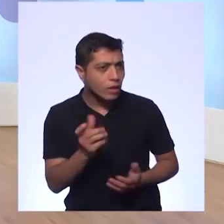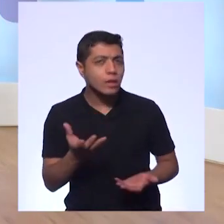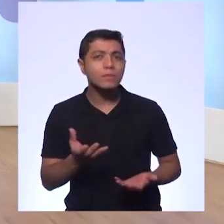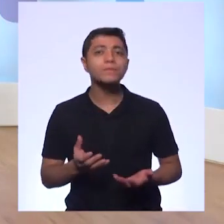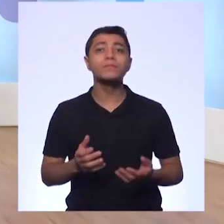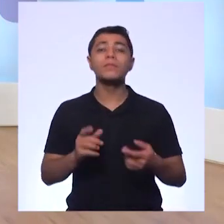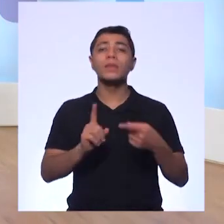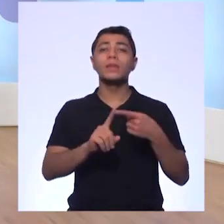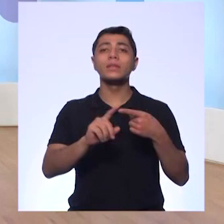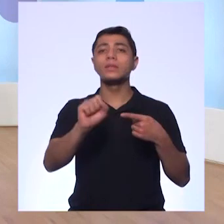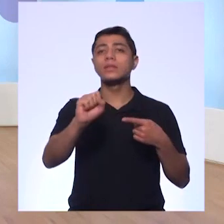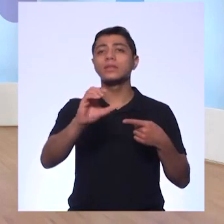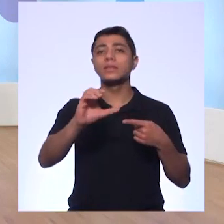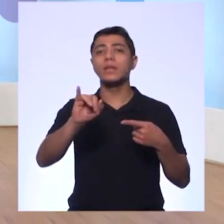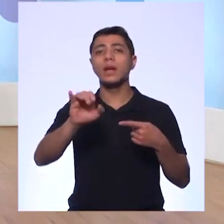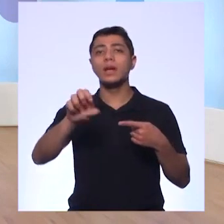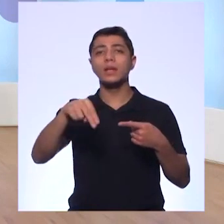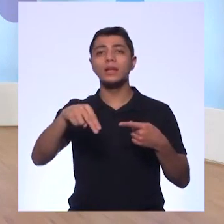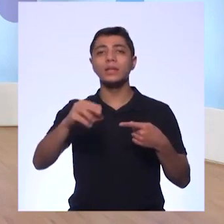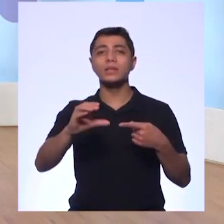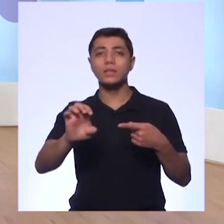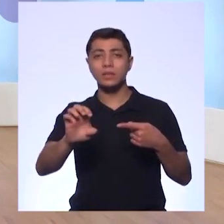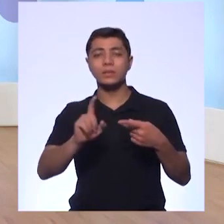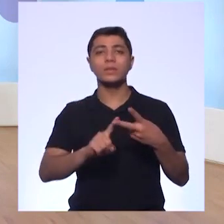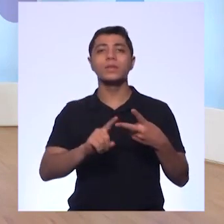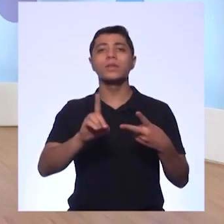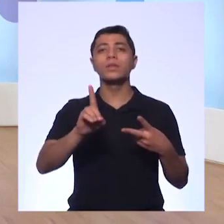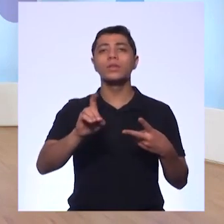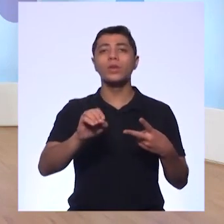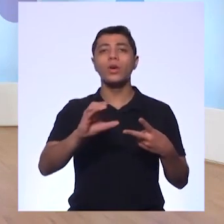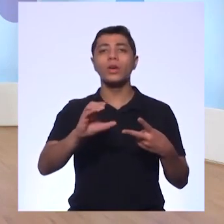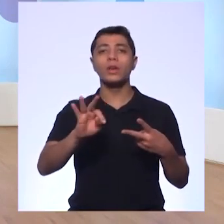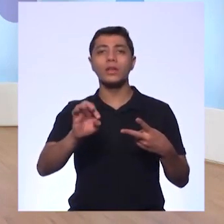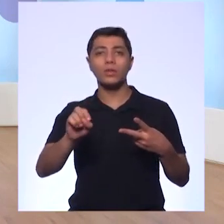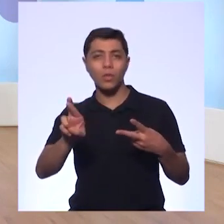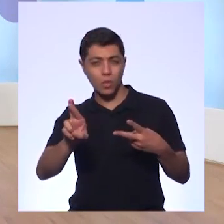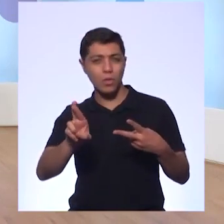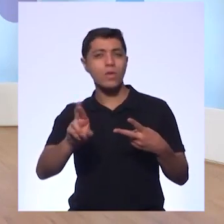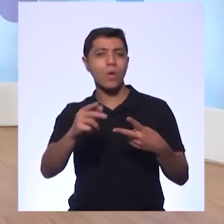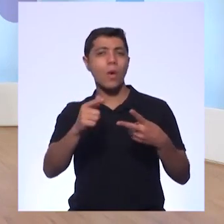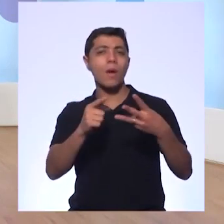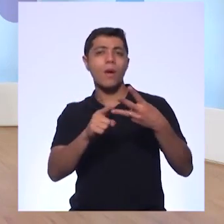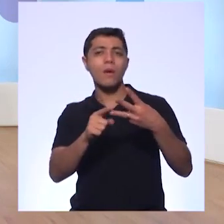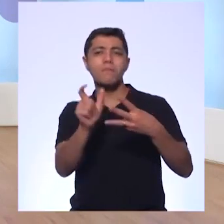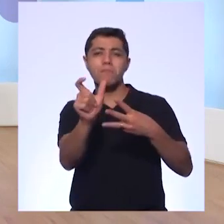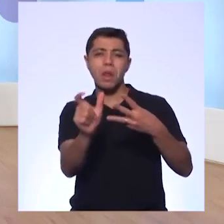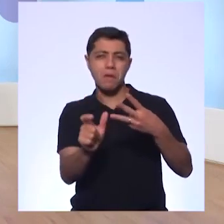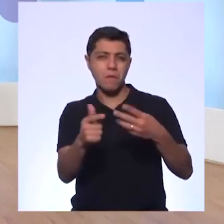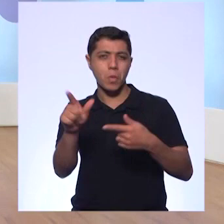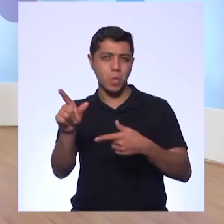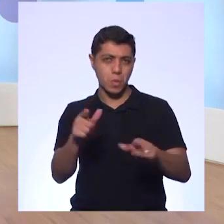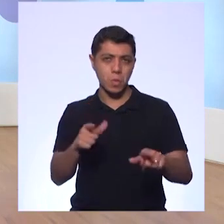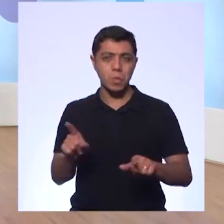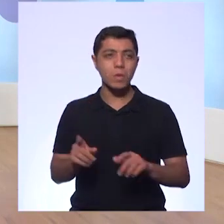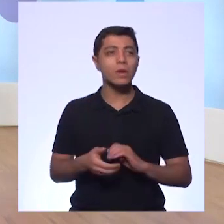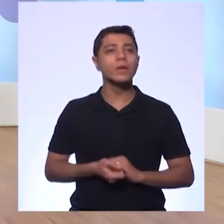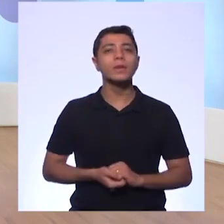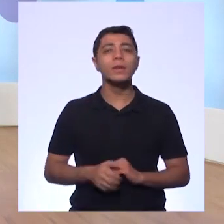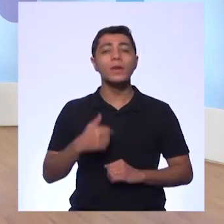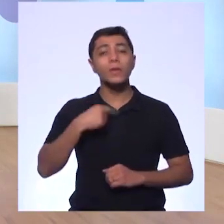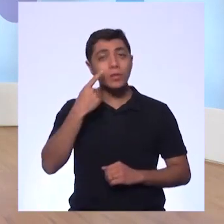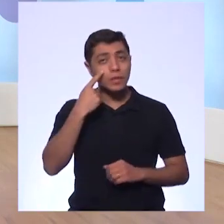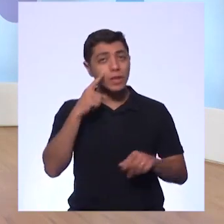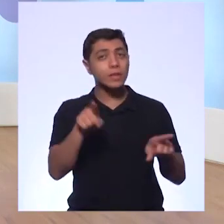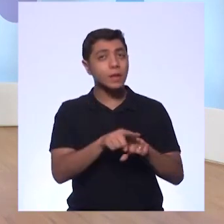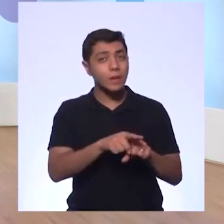battery, renewable. Renewable. Eu vi aqui que o José Matheus escreveu Biologic Experiments também, né?